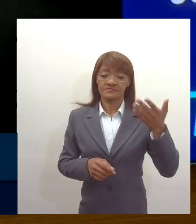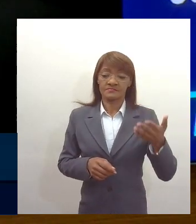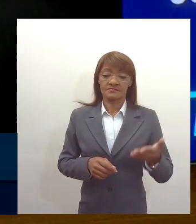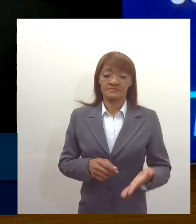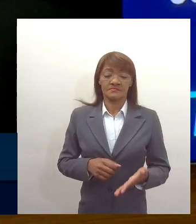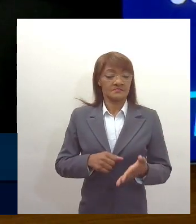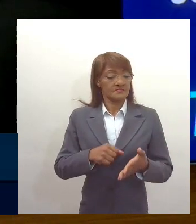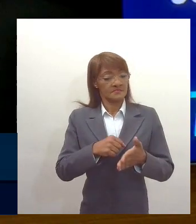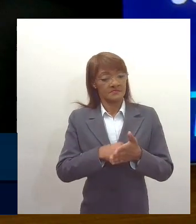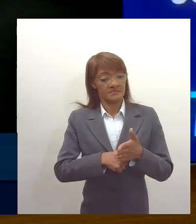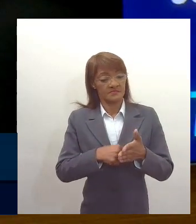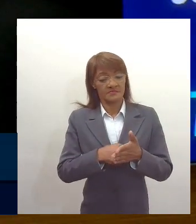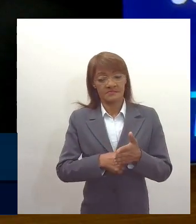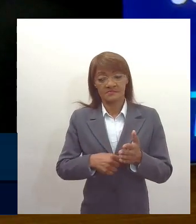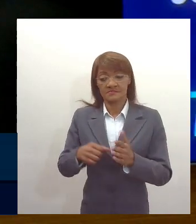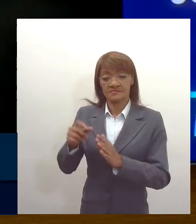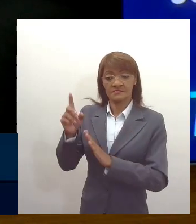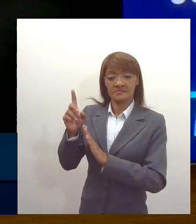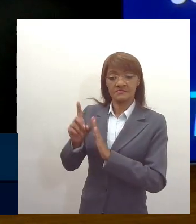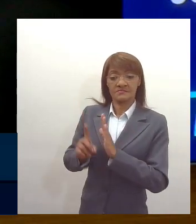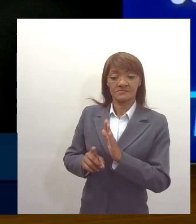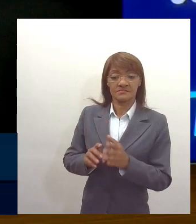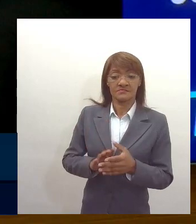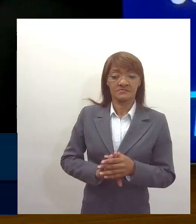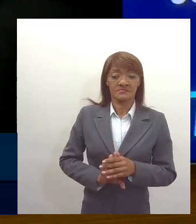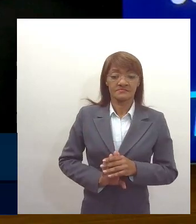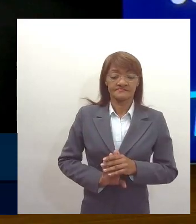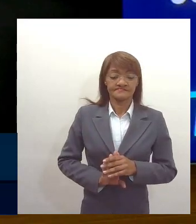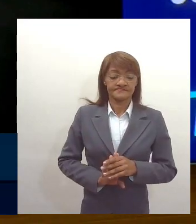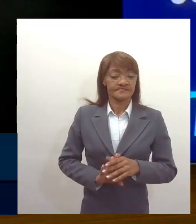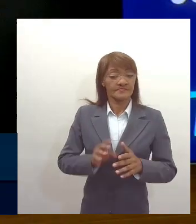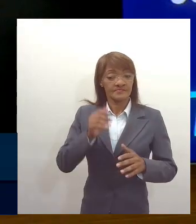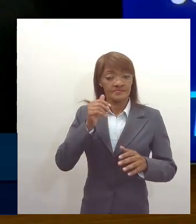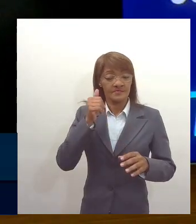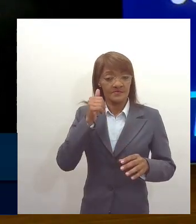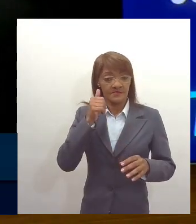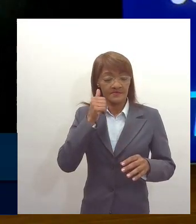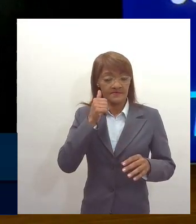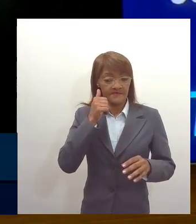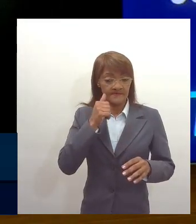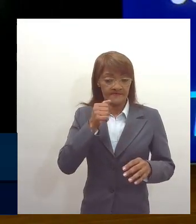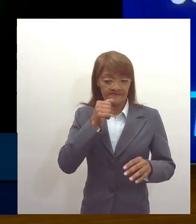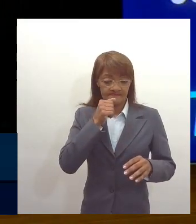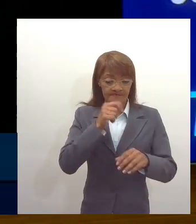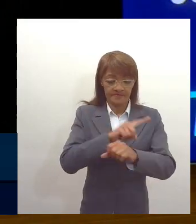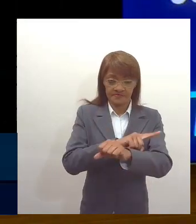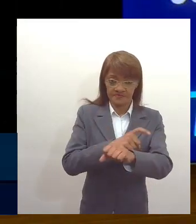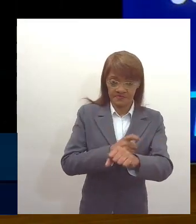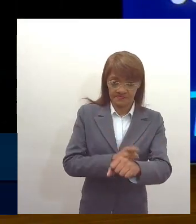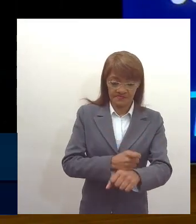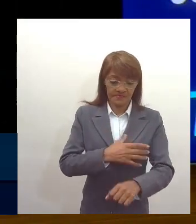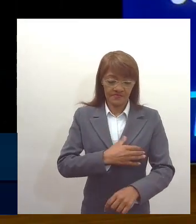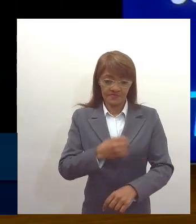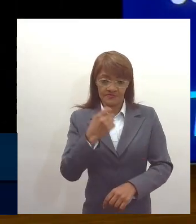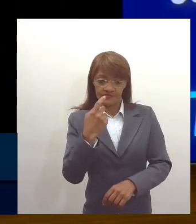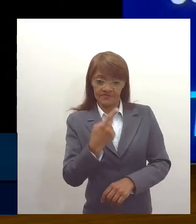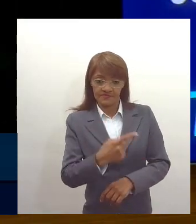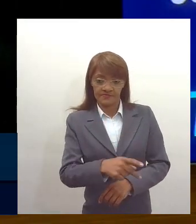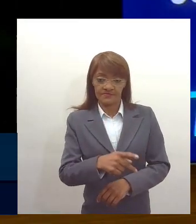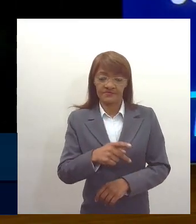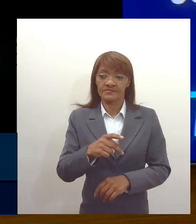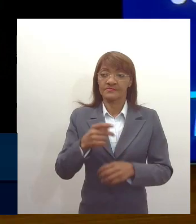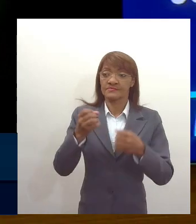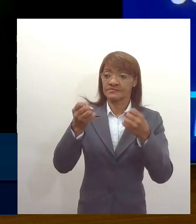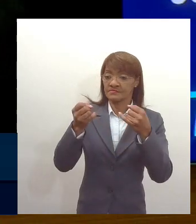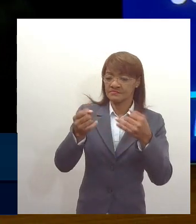né, dessa quilombola, ela falou, né, da felicidade da filha dela ter entrado na